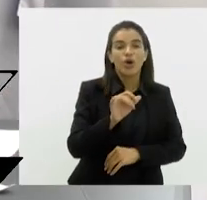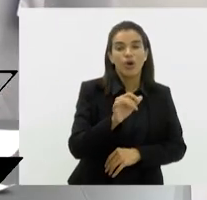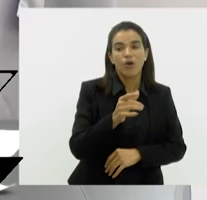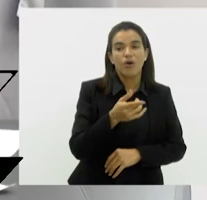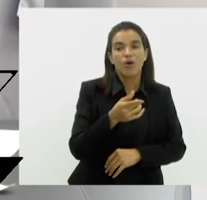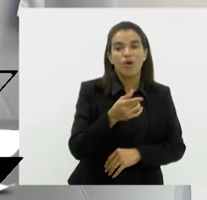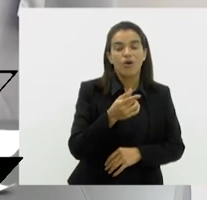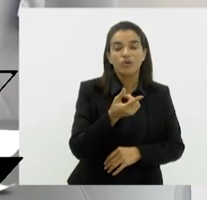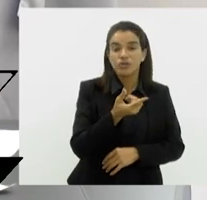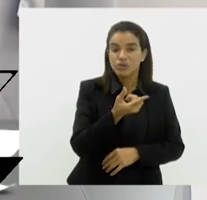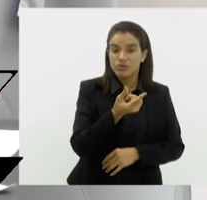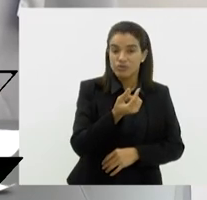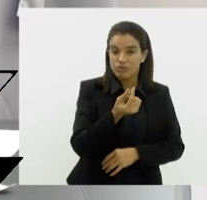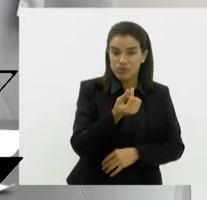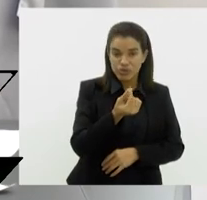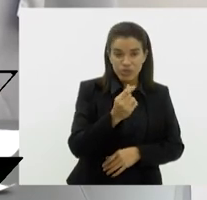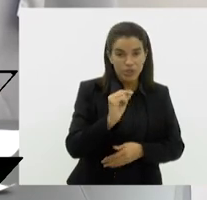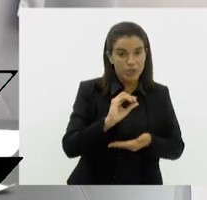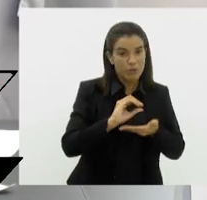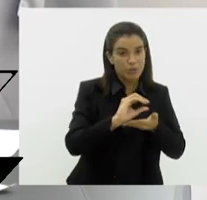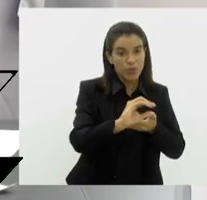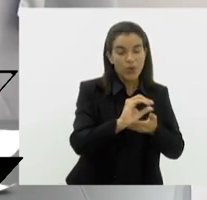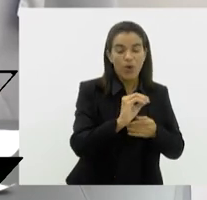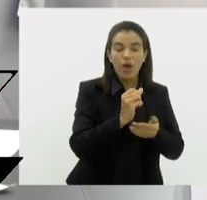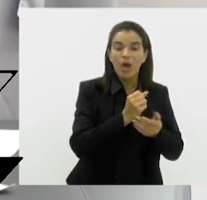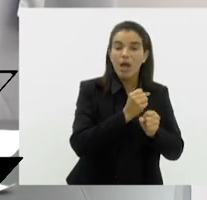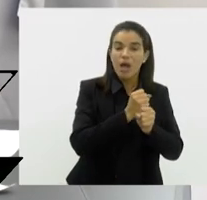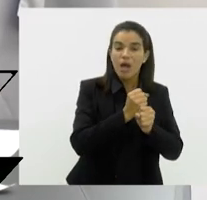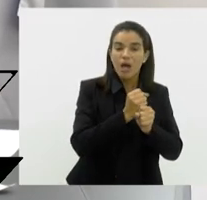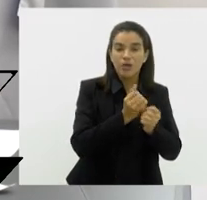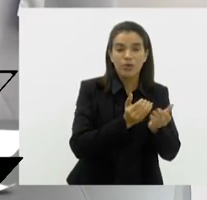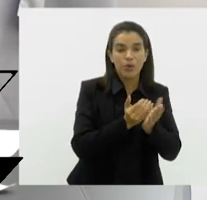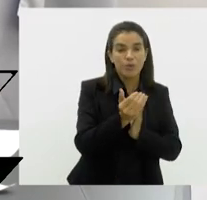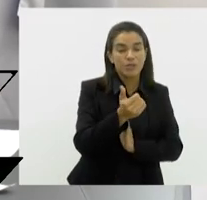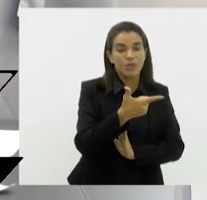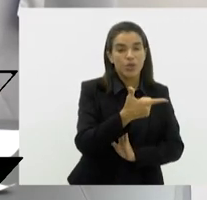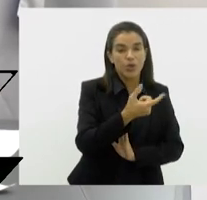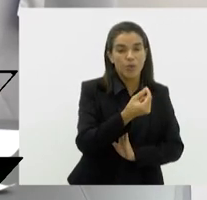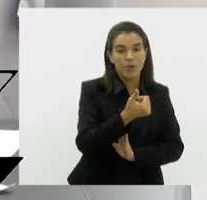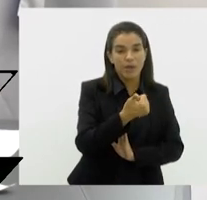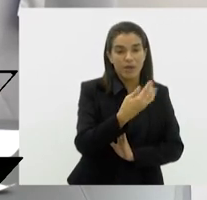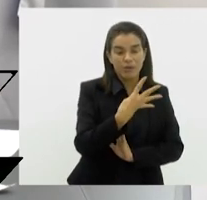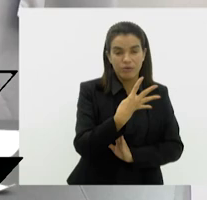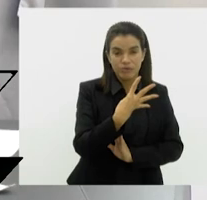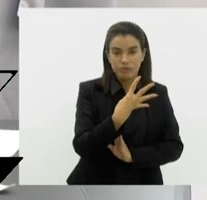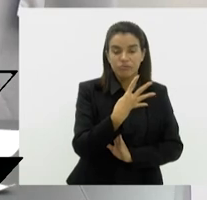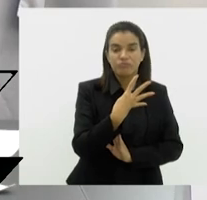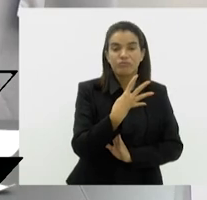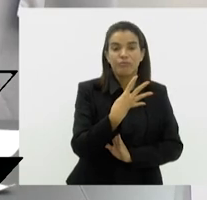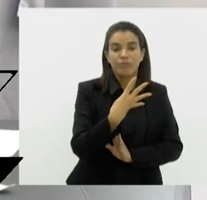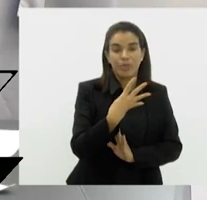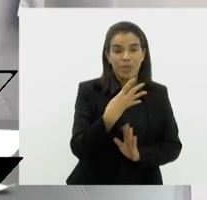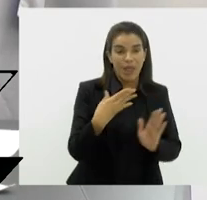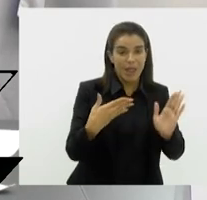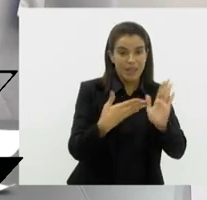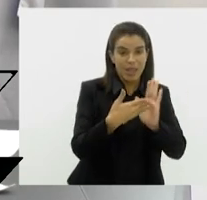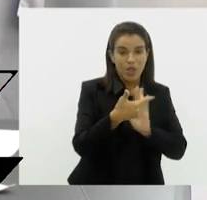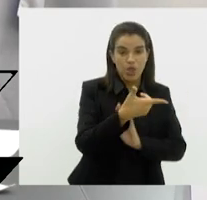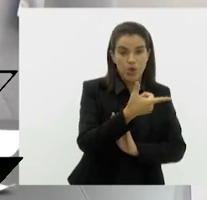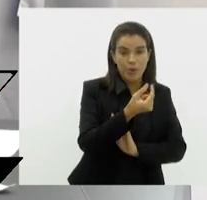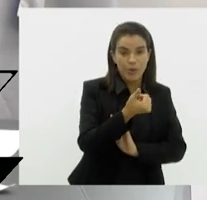a partir de 2014. Na verdade, cria um regramento até 2010 e